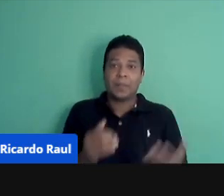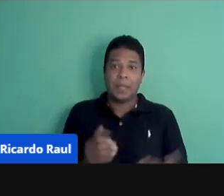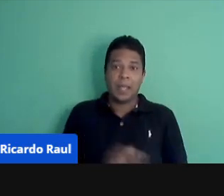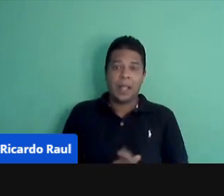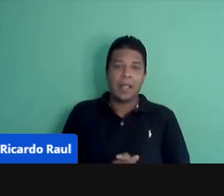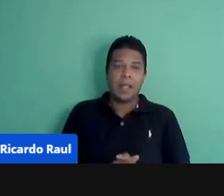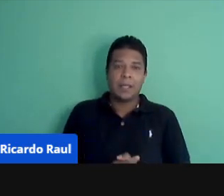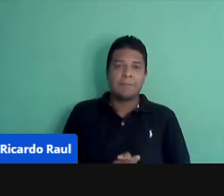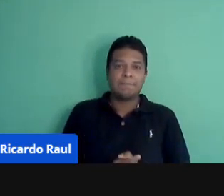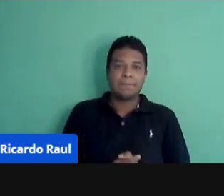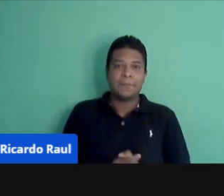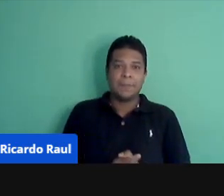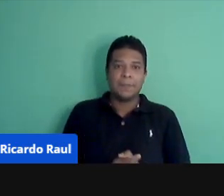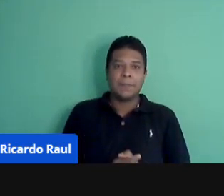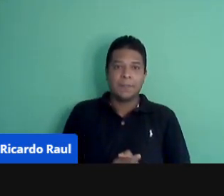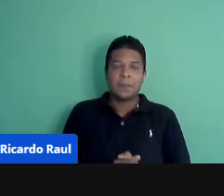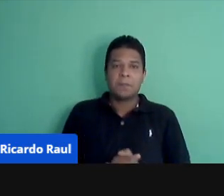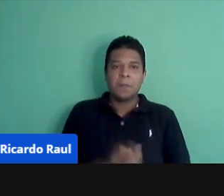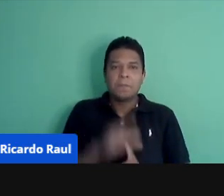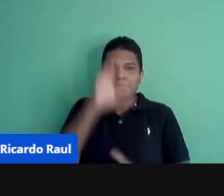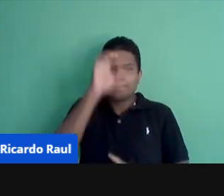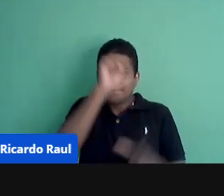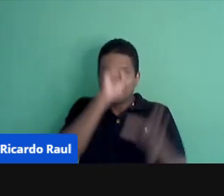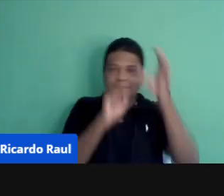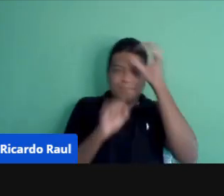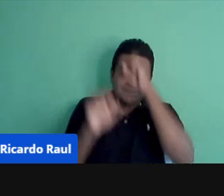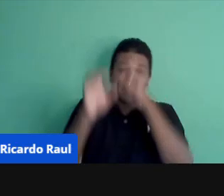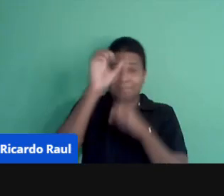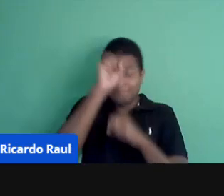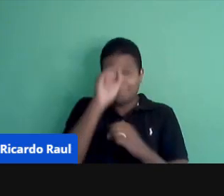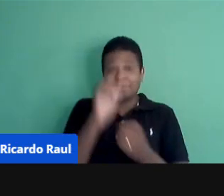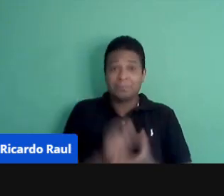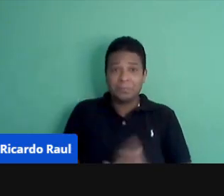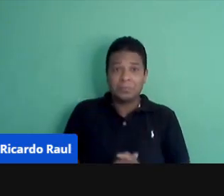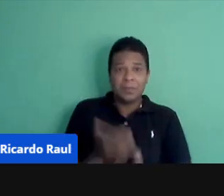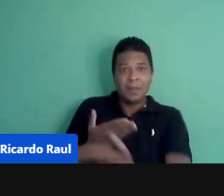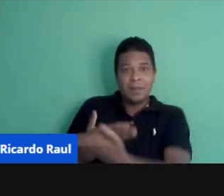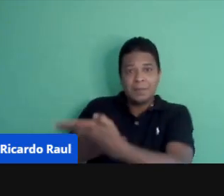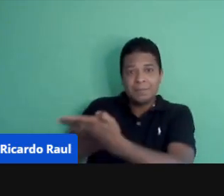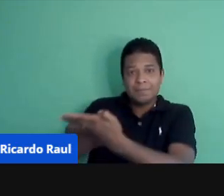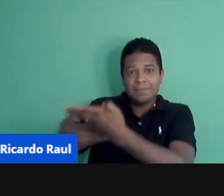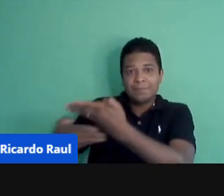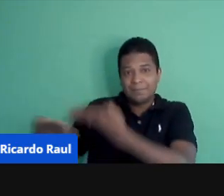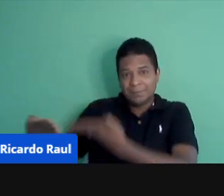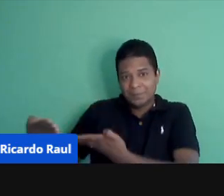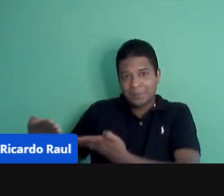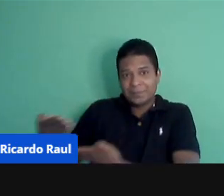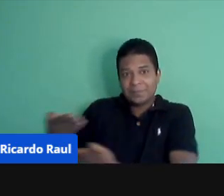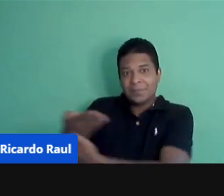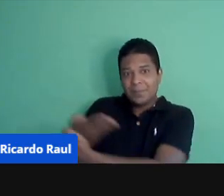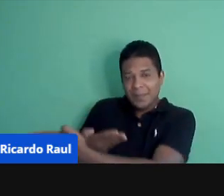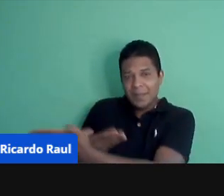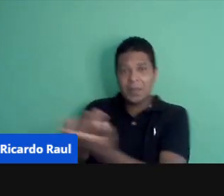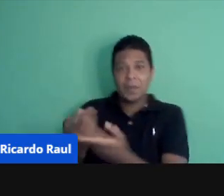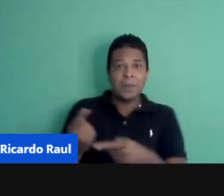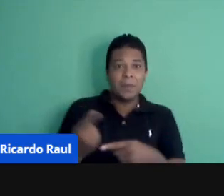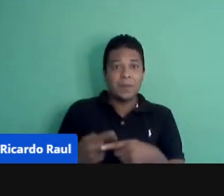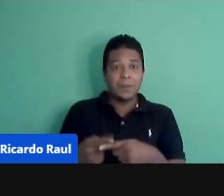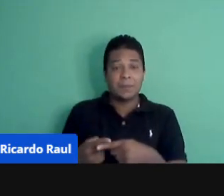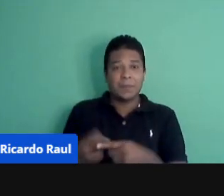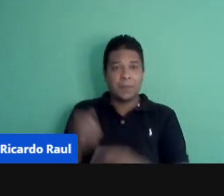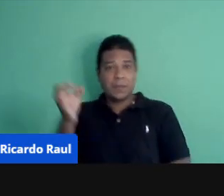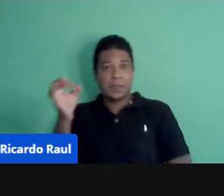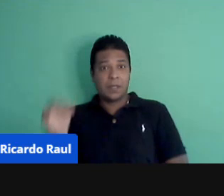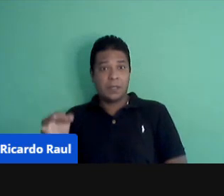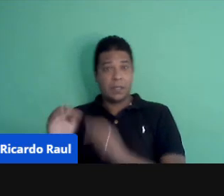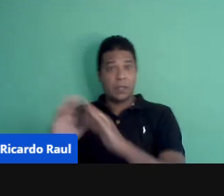verdade, um grande aprendizado. E como o professor falou, é uma troca de experiência para o que nós estamos fazendo, porque o que dá certo na